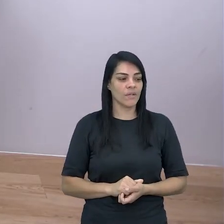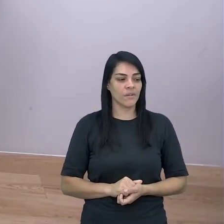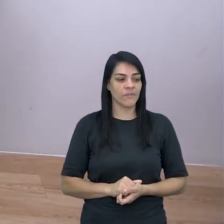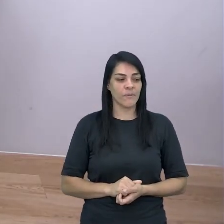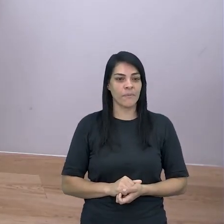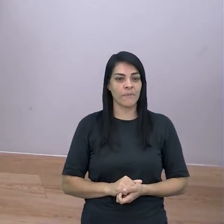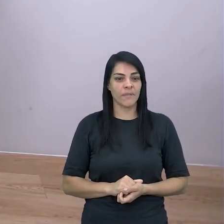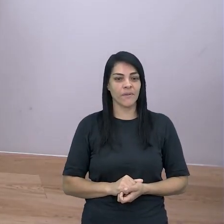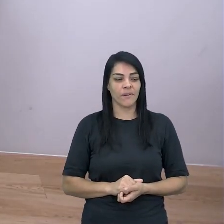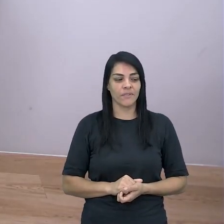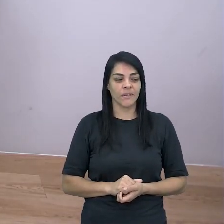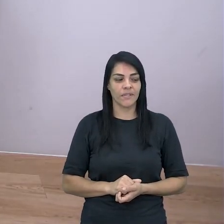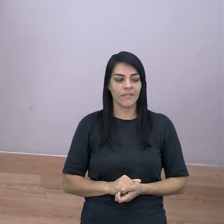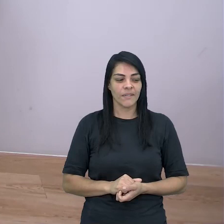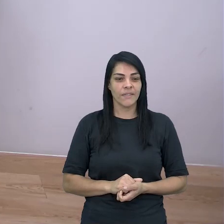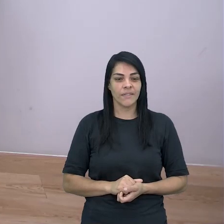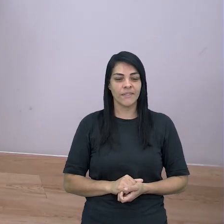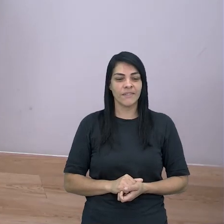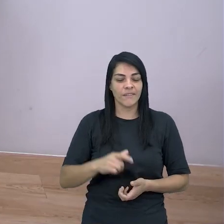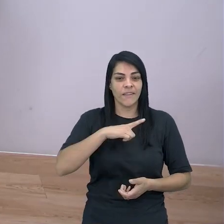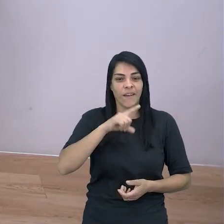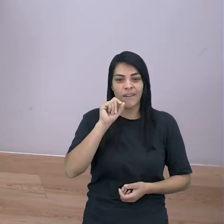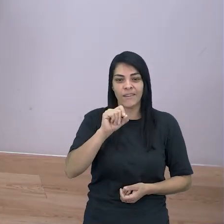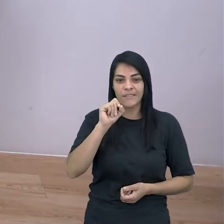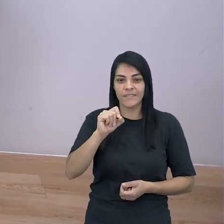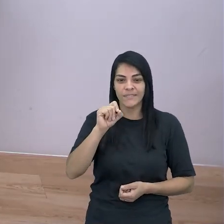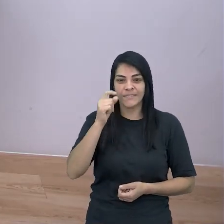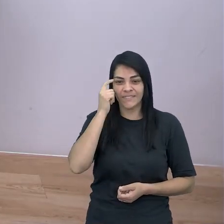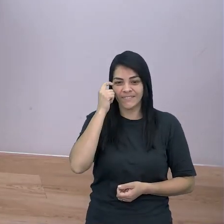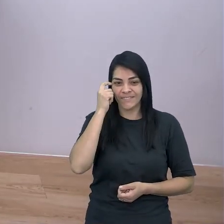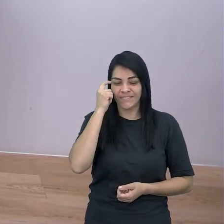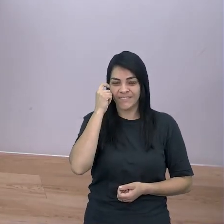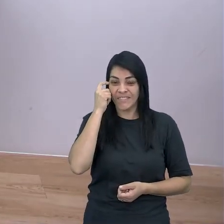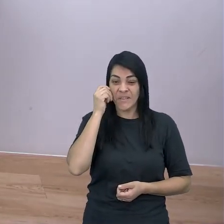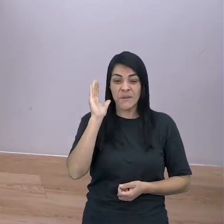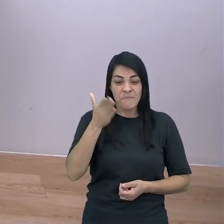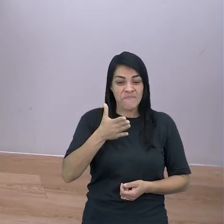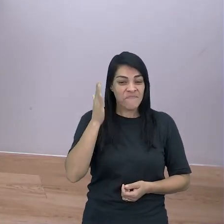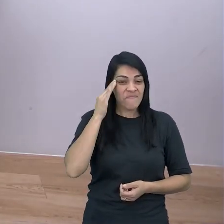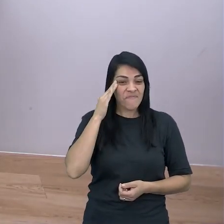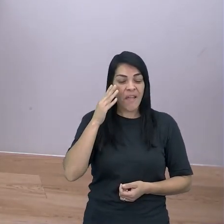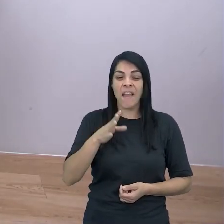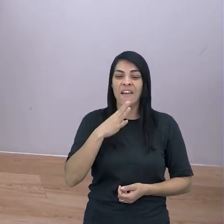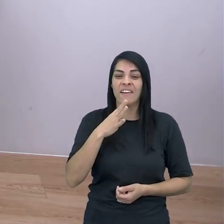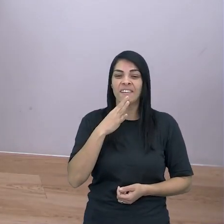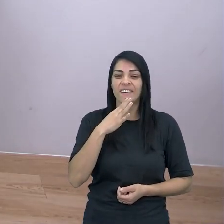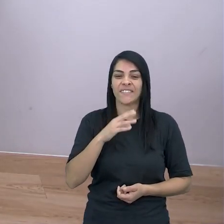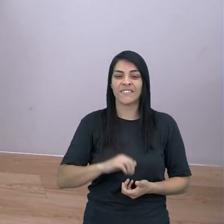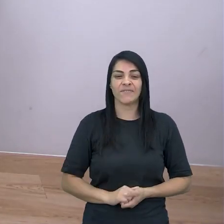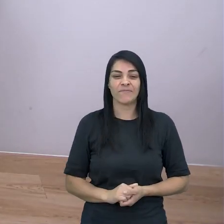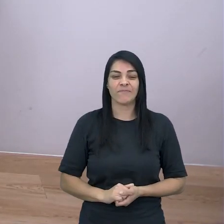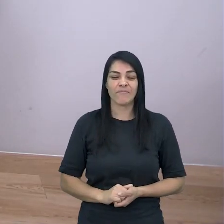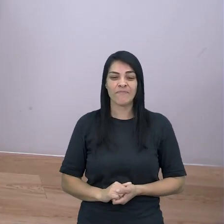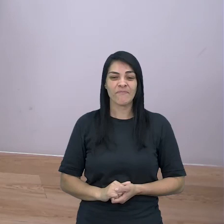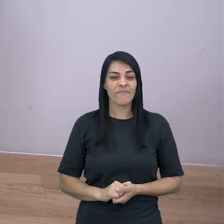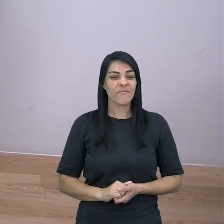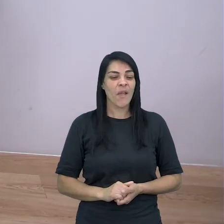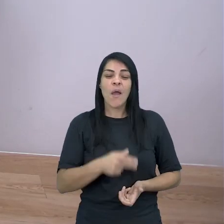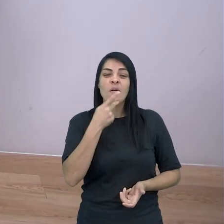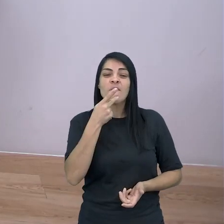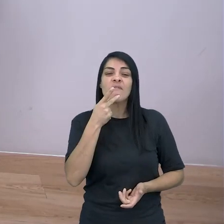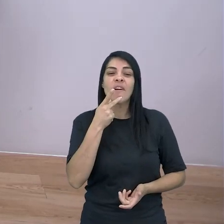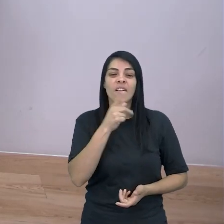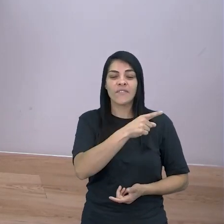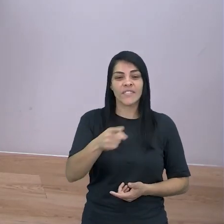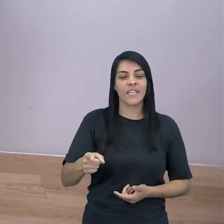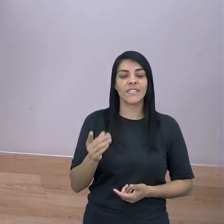gente apresentou o Bilby aqui. Já tinha gente no chat que já sabia, já conhecia, viu? E diz uma coisa, vocês